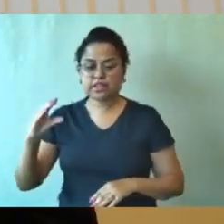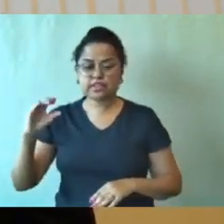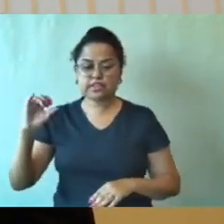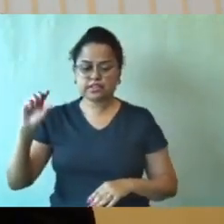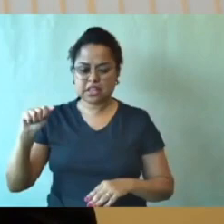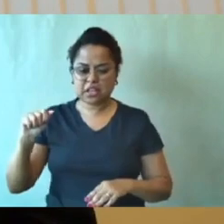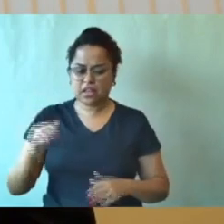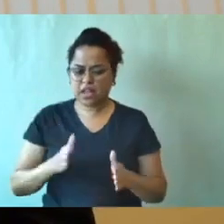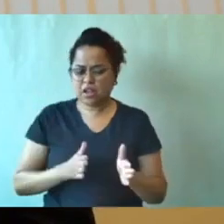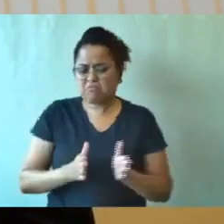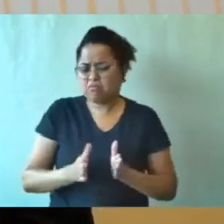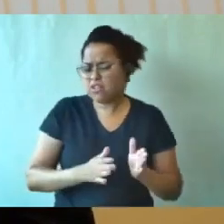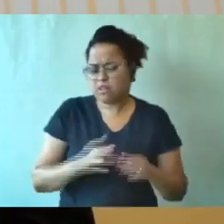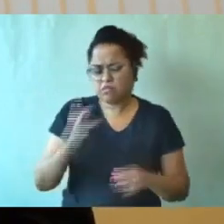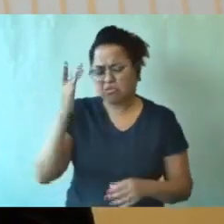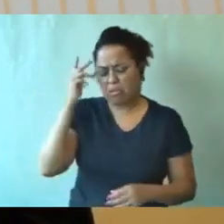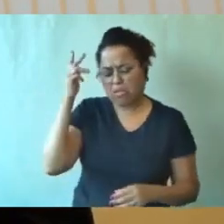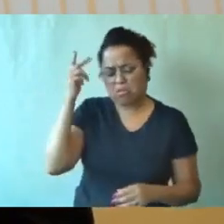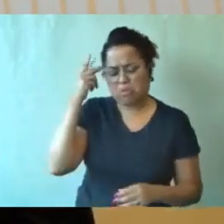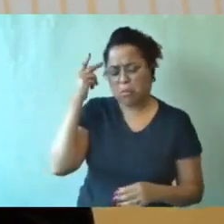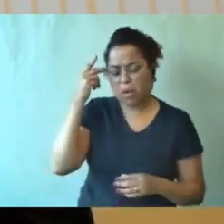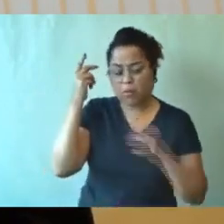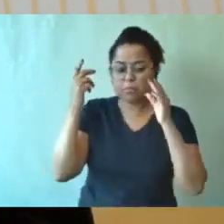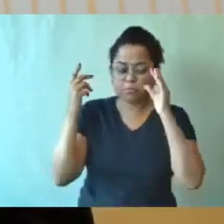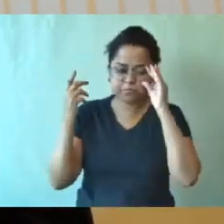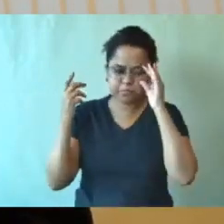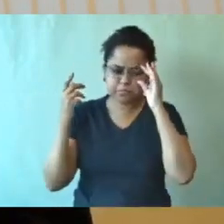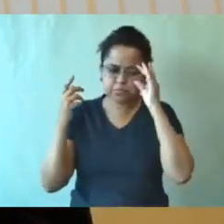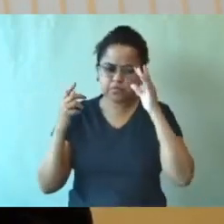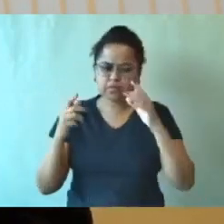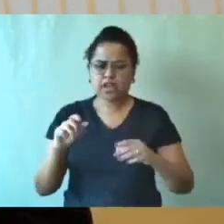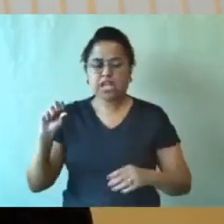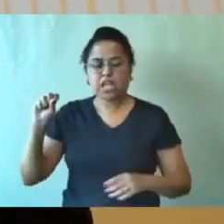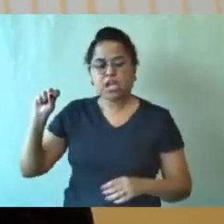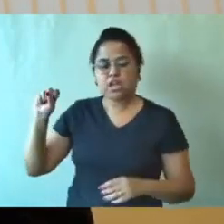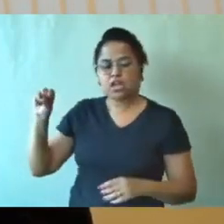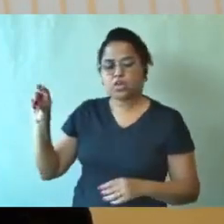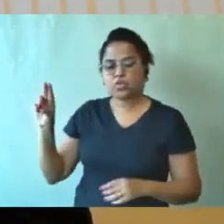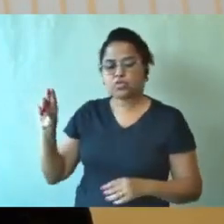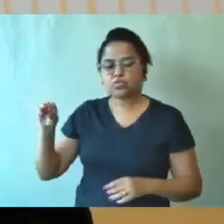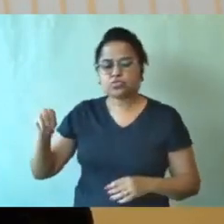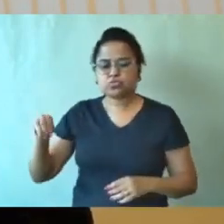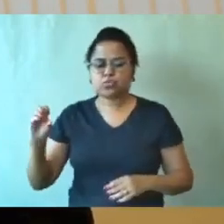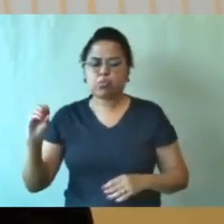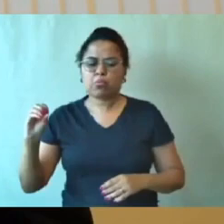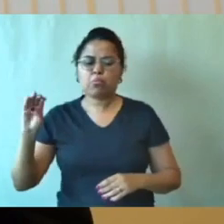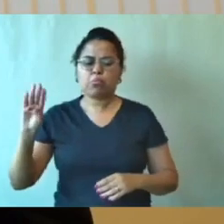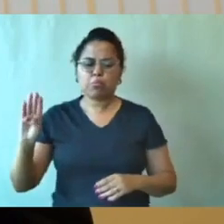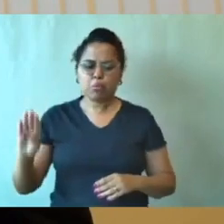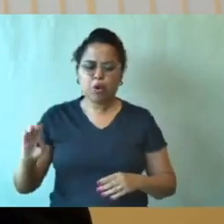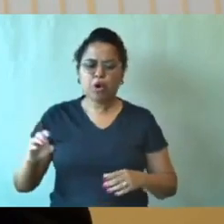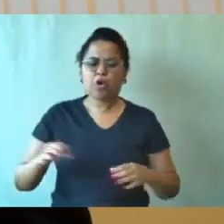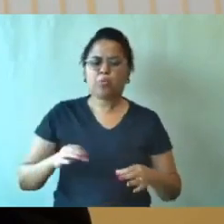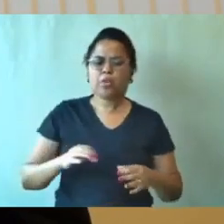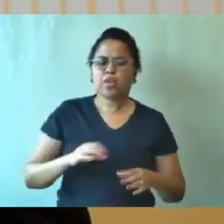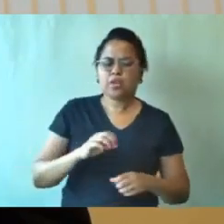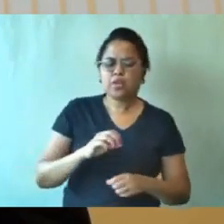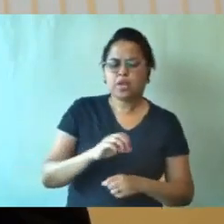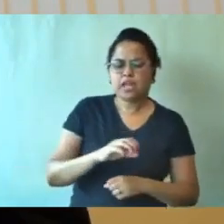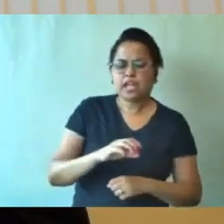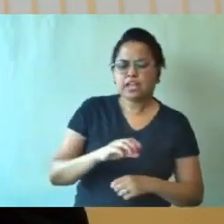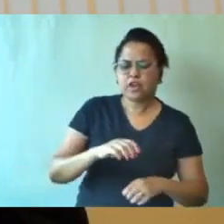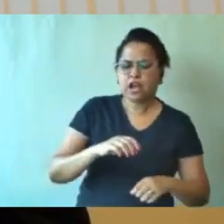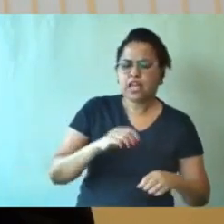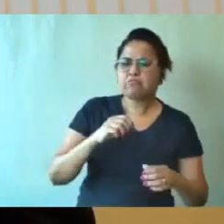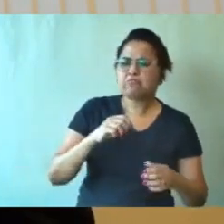como a SUMOB, através da equipe técnica dela, da prefeitura, do controladoria do município, exigiu diversas